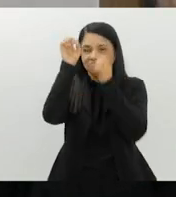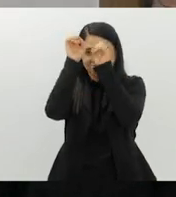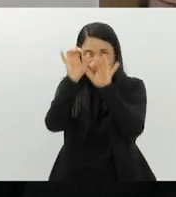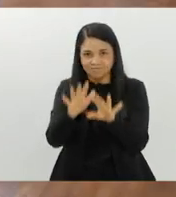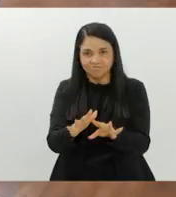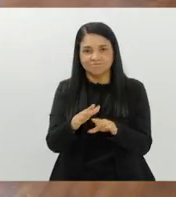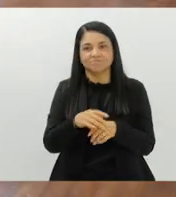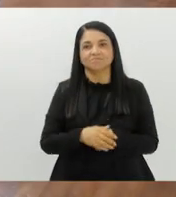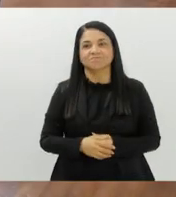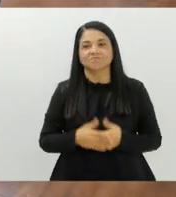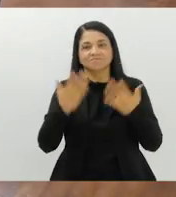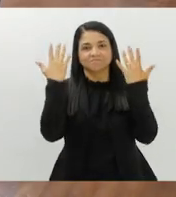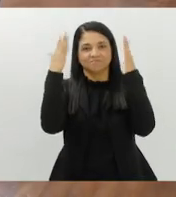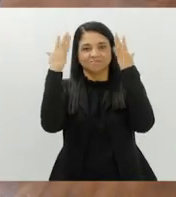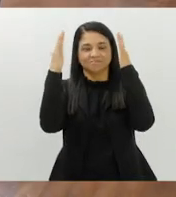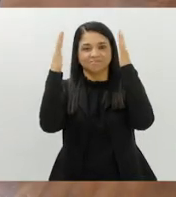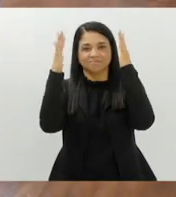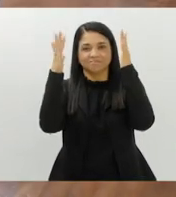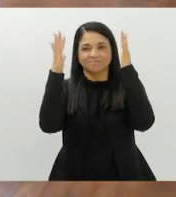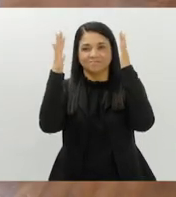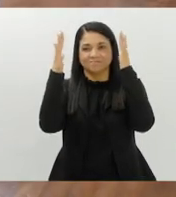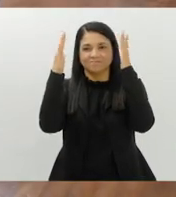todos.